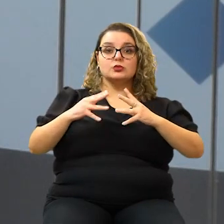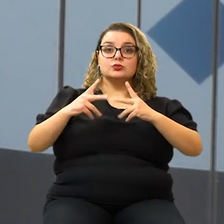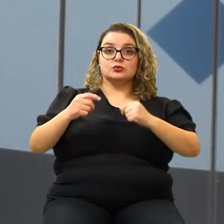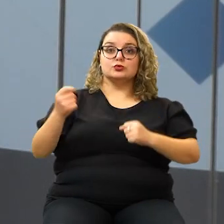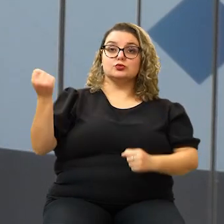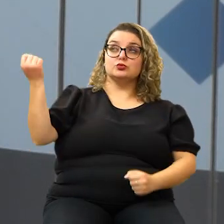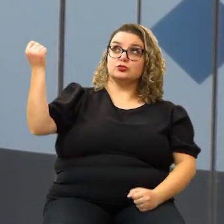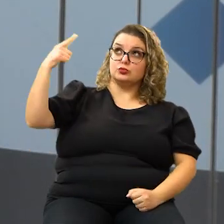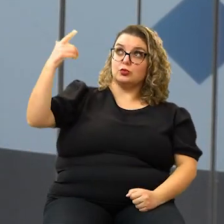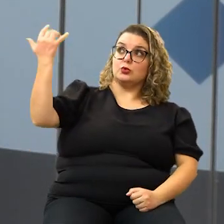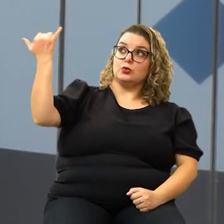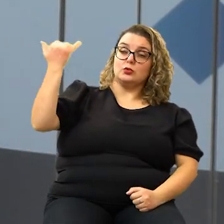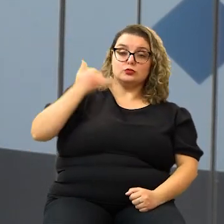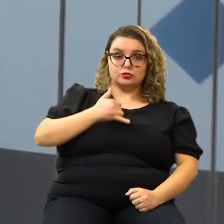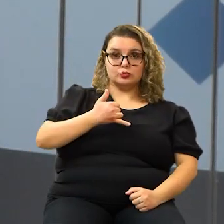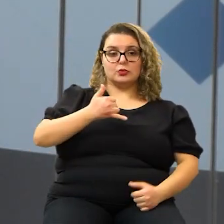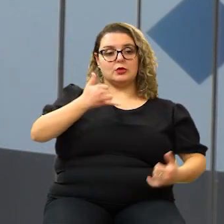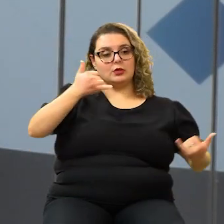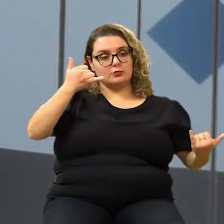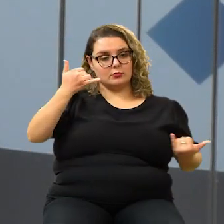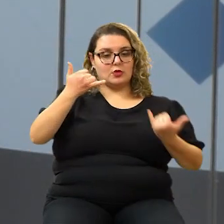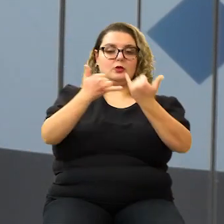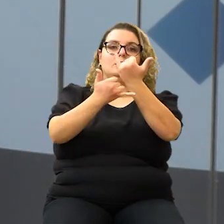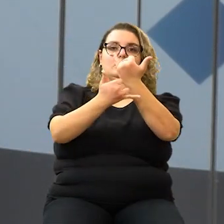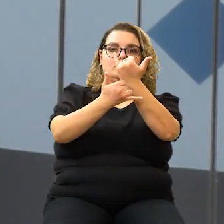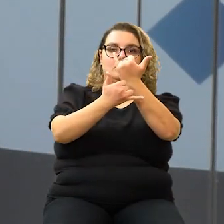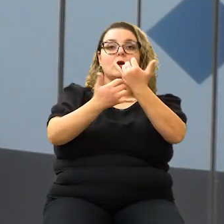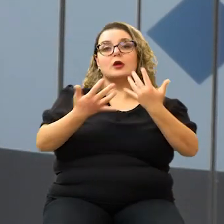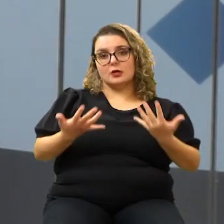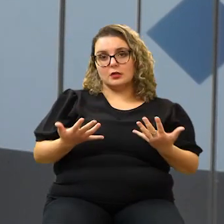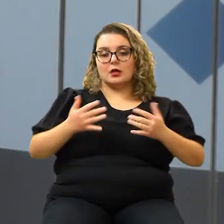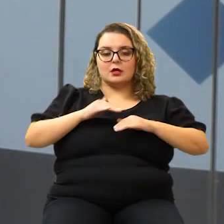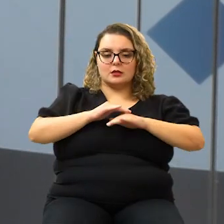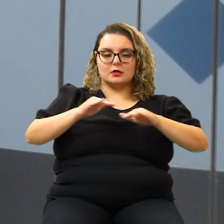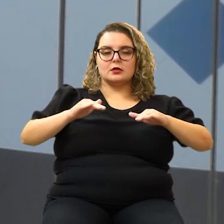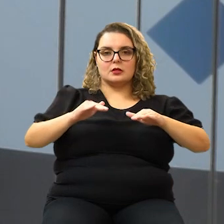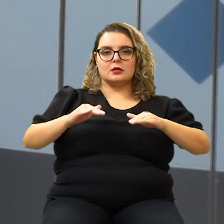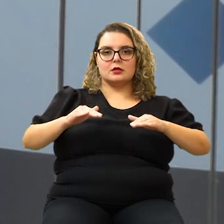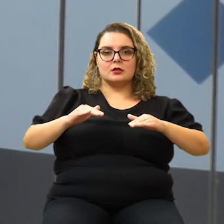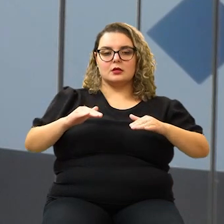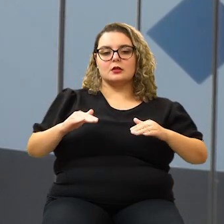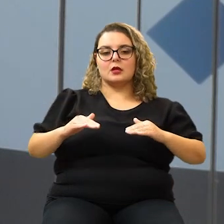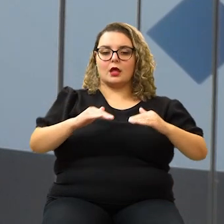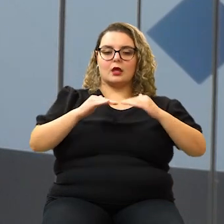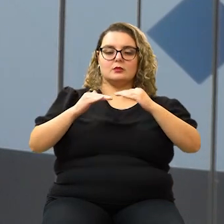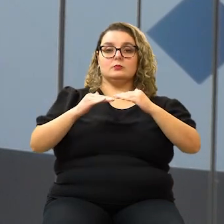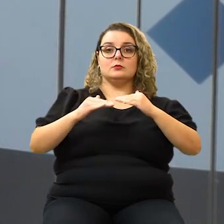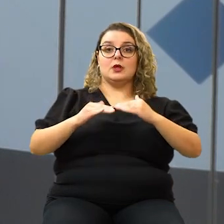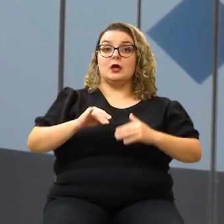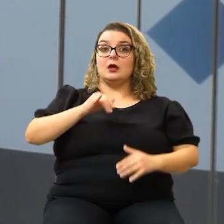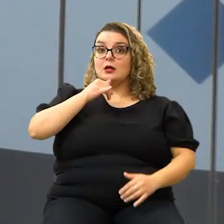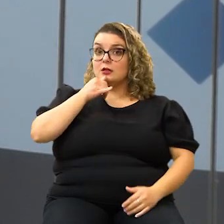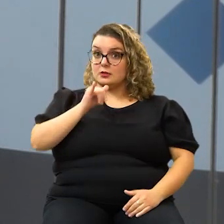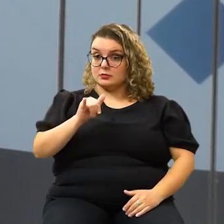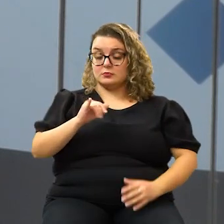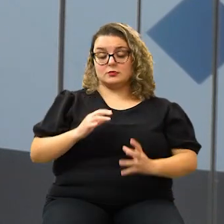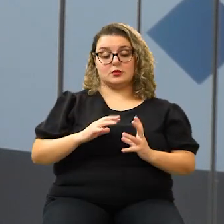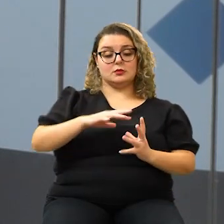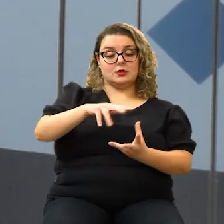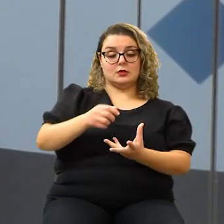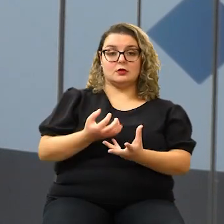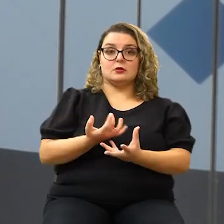que chega deve ser igual à energia que sai e o planeta fica em equilíbrio. Mas quando a gente tem a energia que deveria sair da